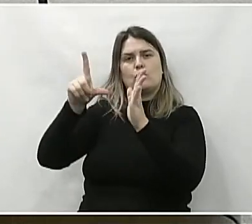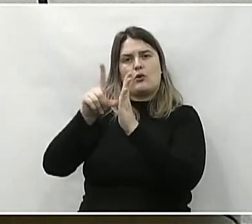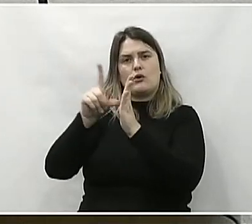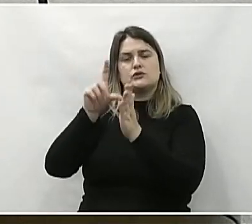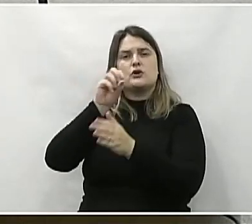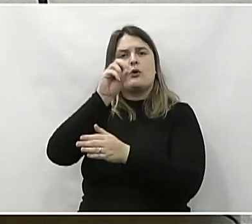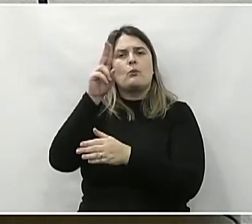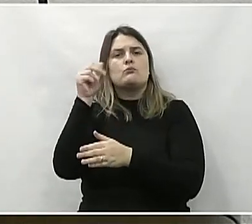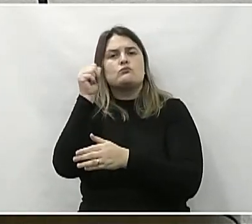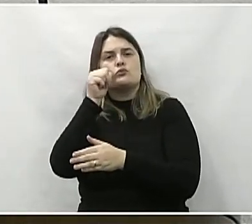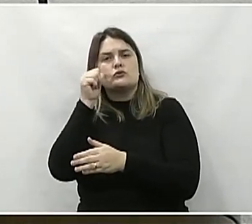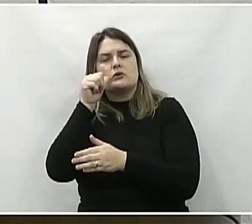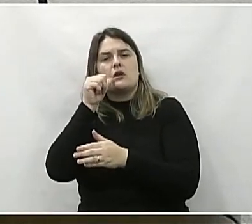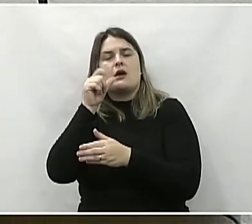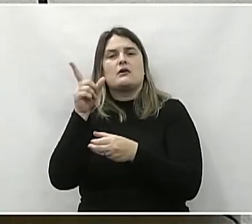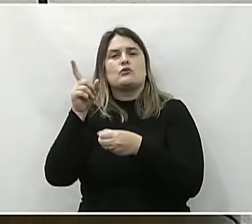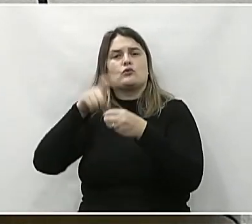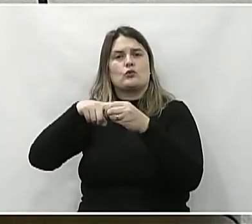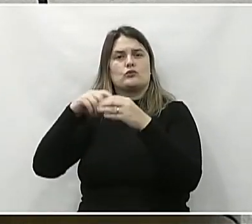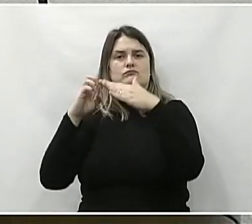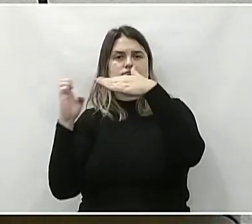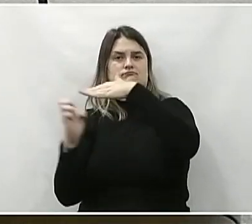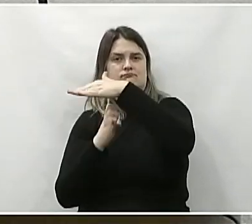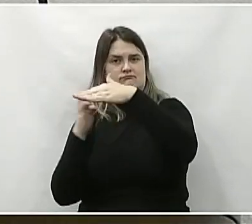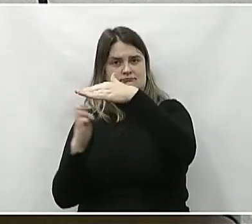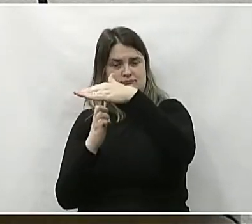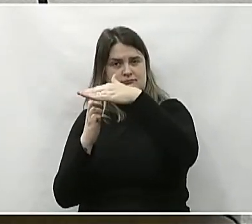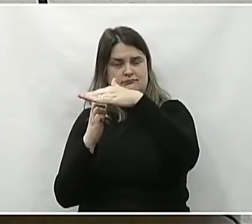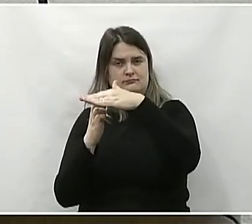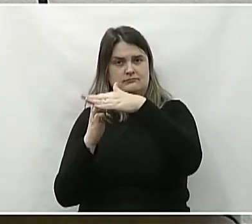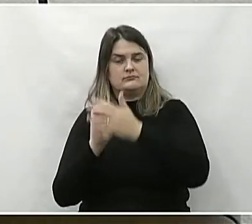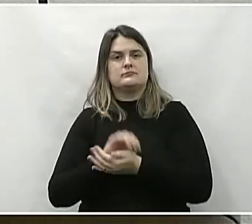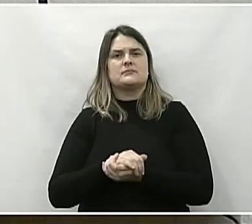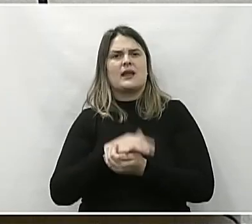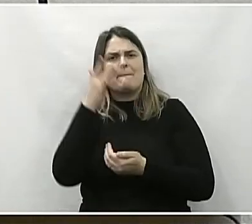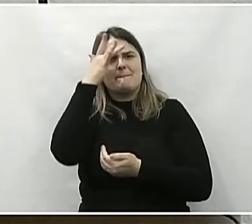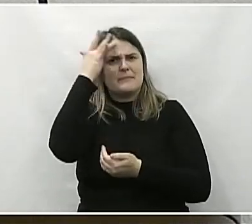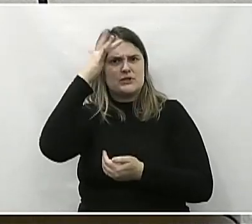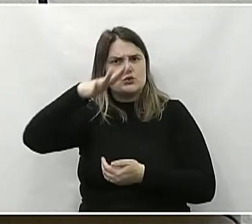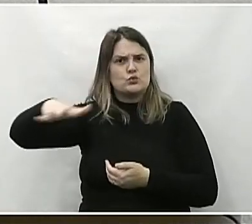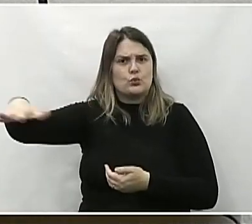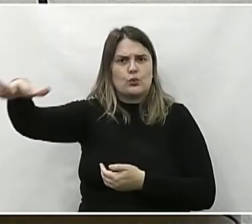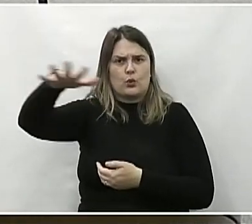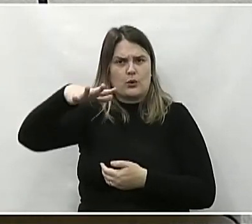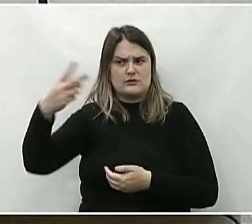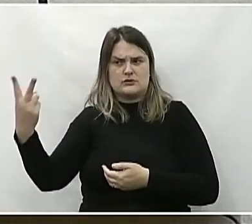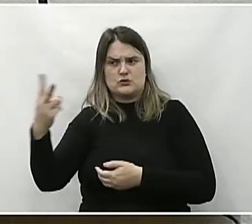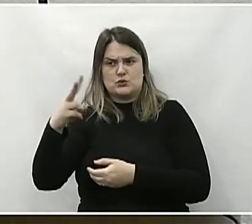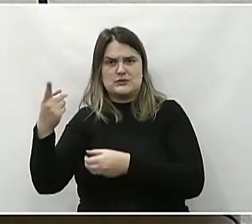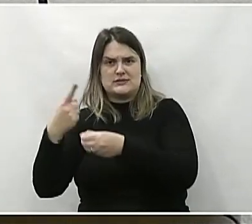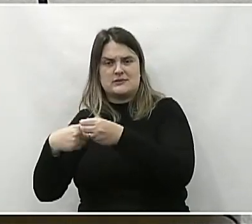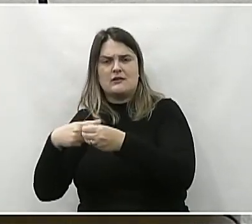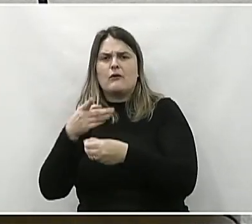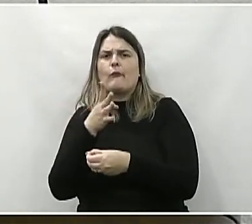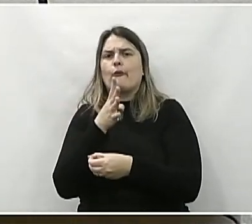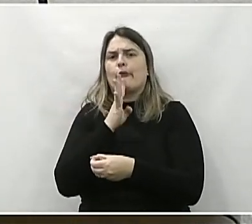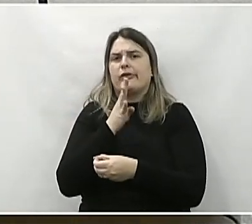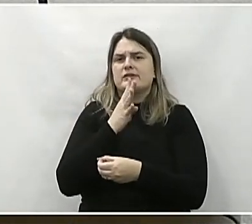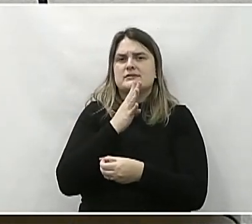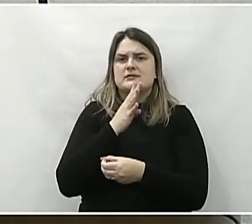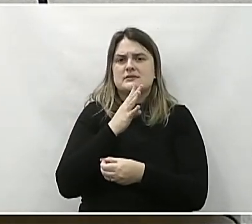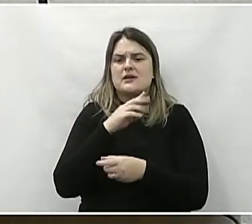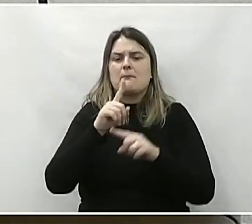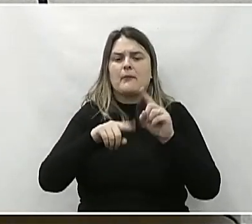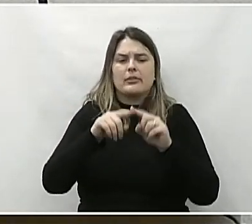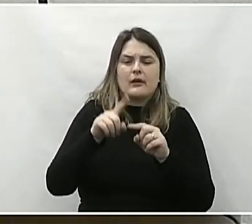ao assim fazer com que e conheçam como eu falei os seus produtos além da exposição